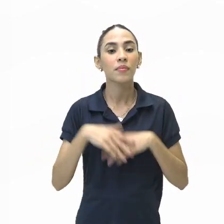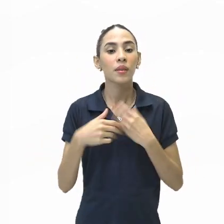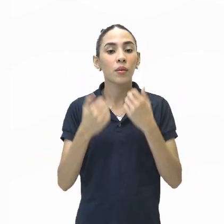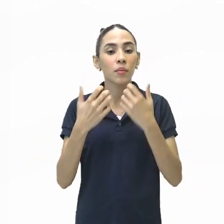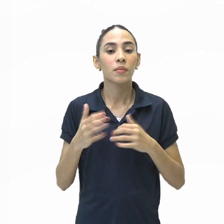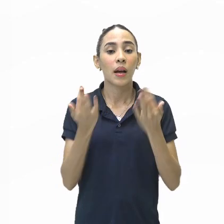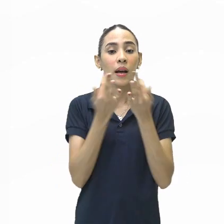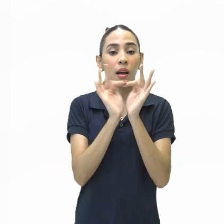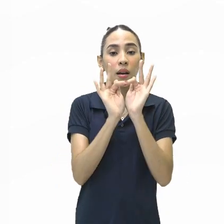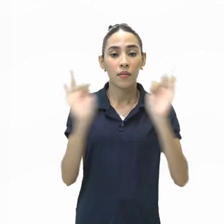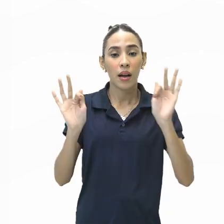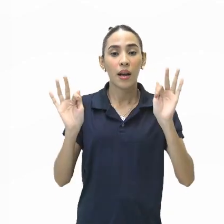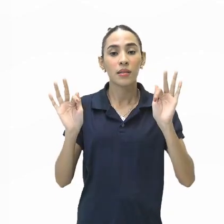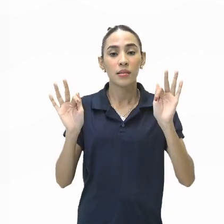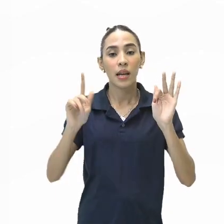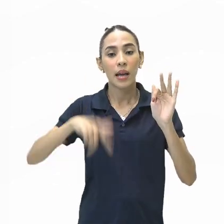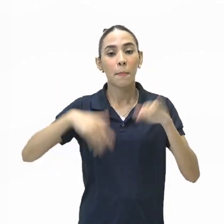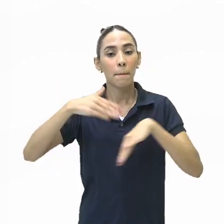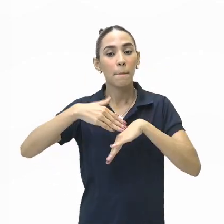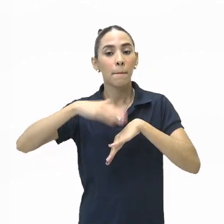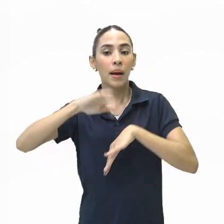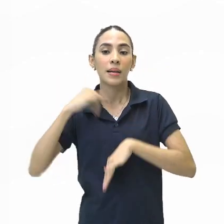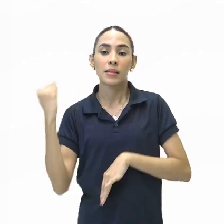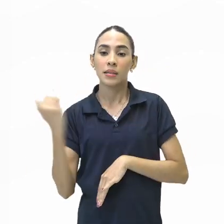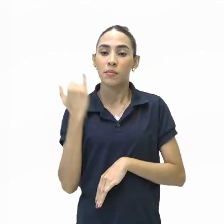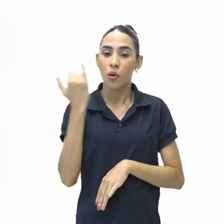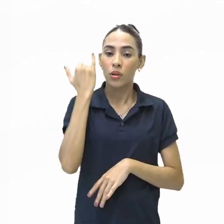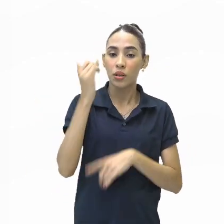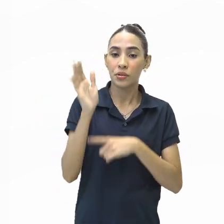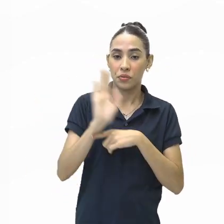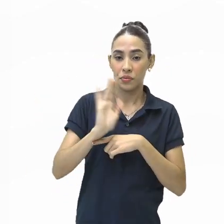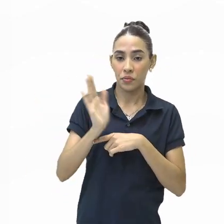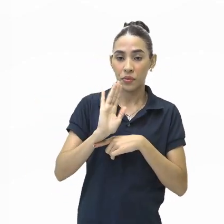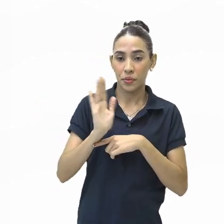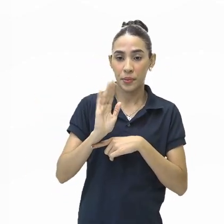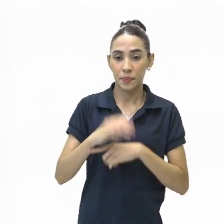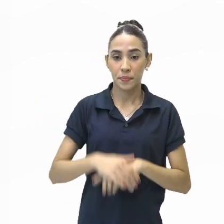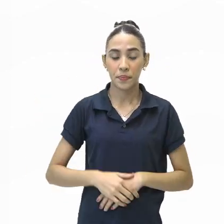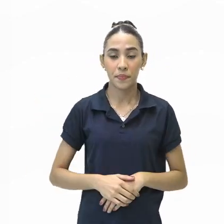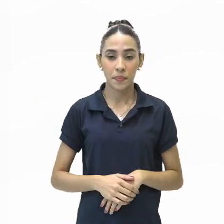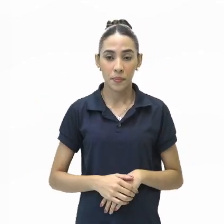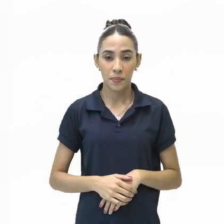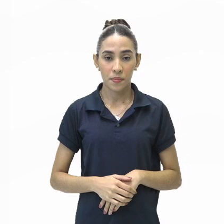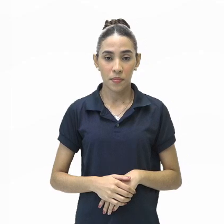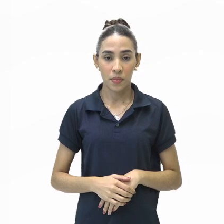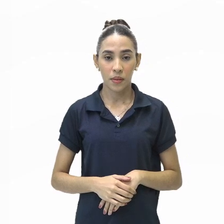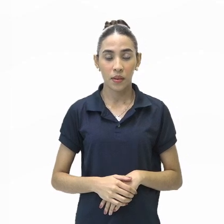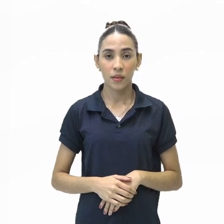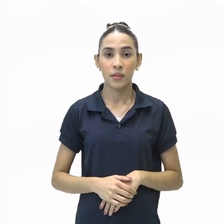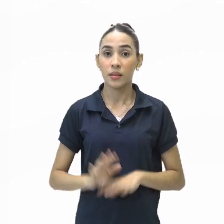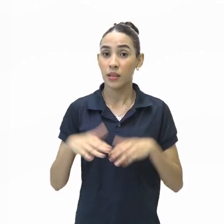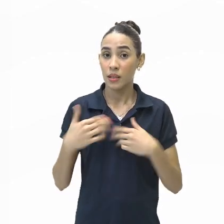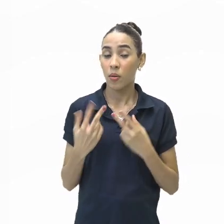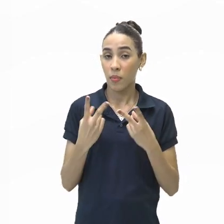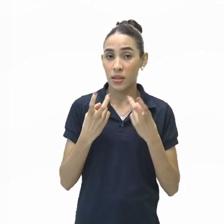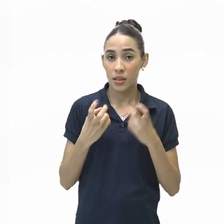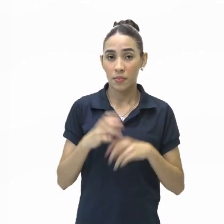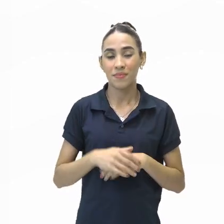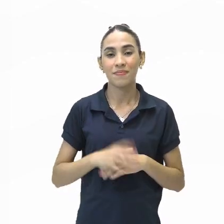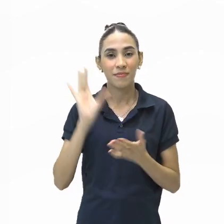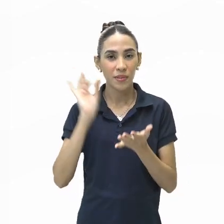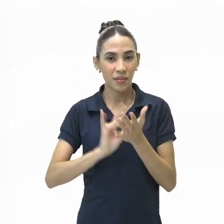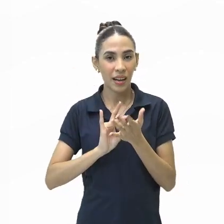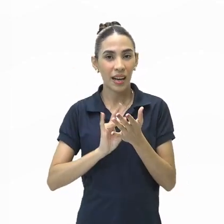assim, essa frase dita em um dos momentos cruciais de Interestelar. Então, vejam que ele